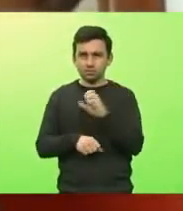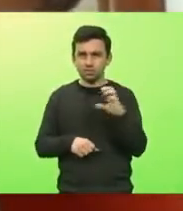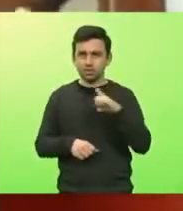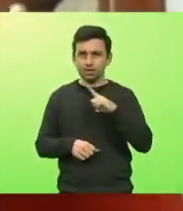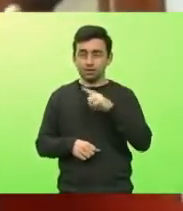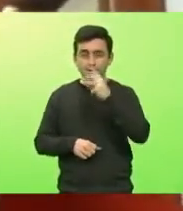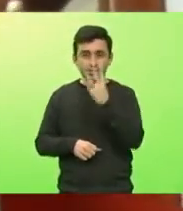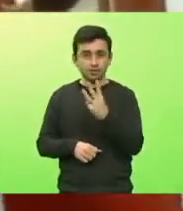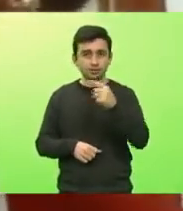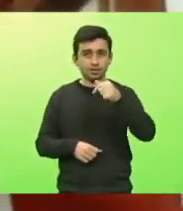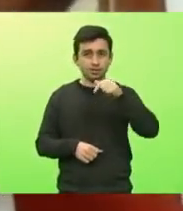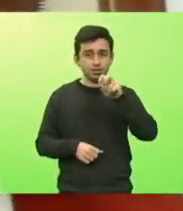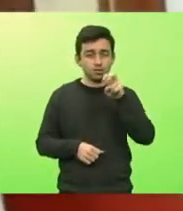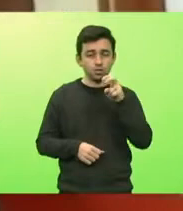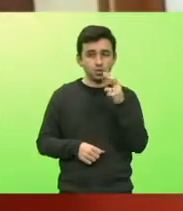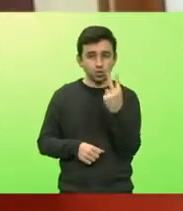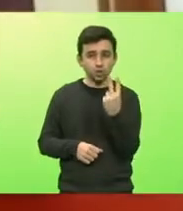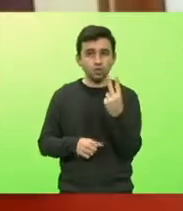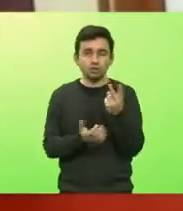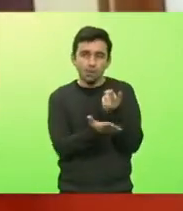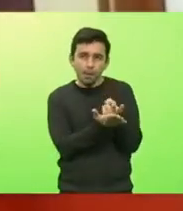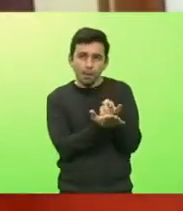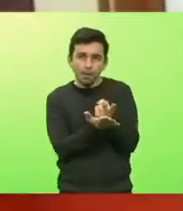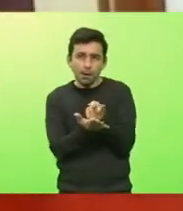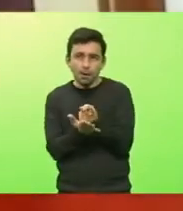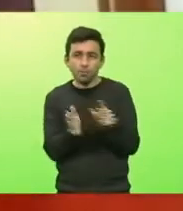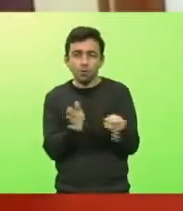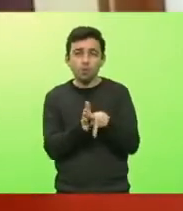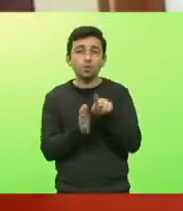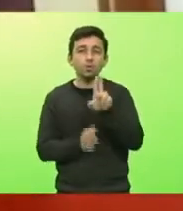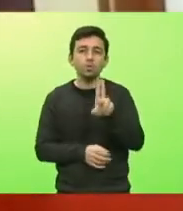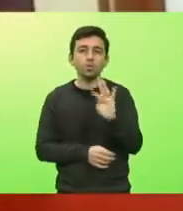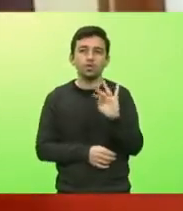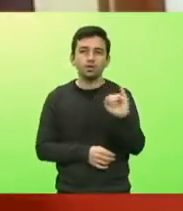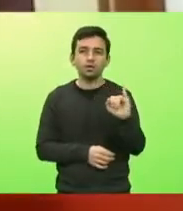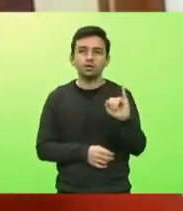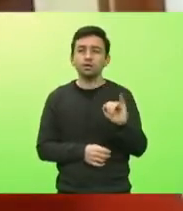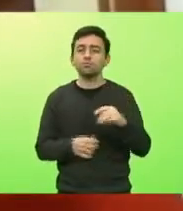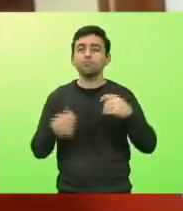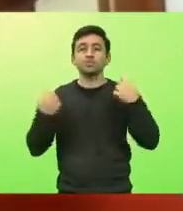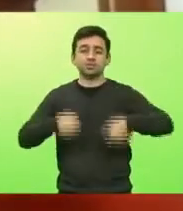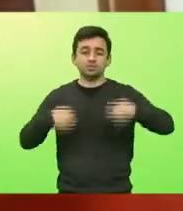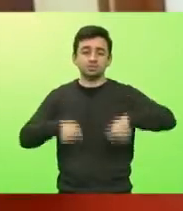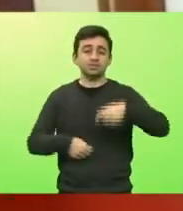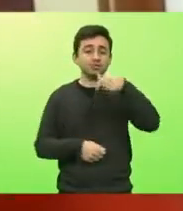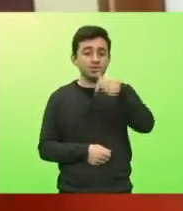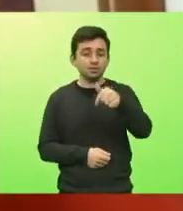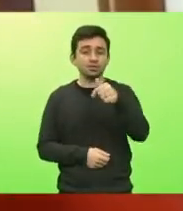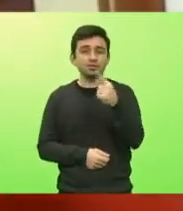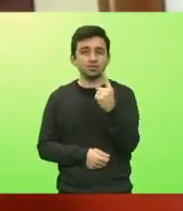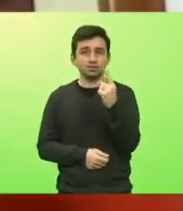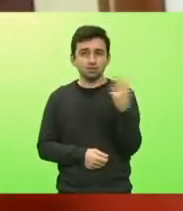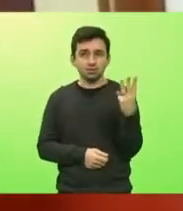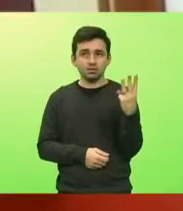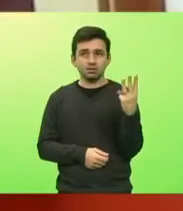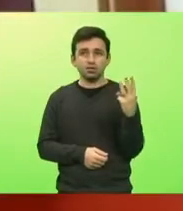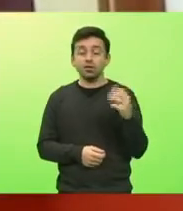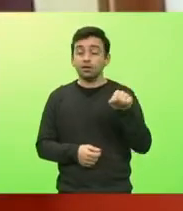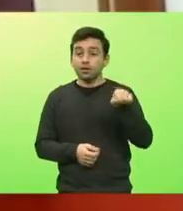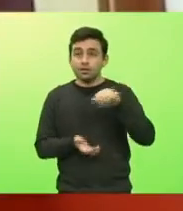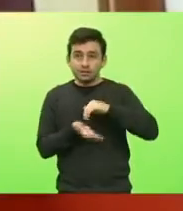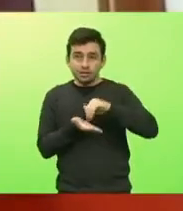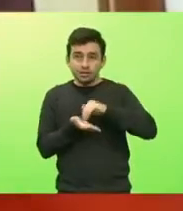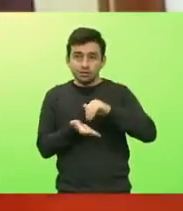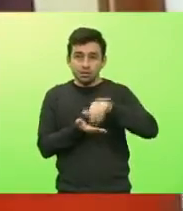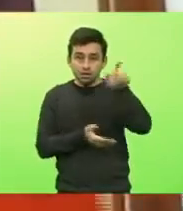372 leitos de UTI e que precisava um total de 713. O secretário reclamou da